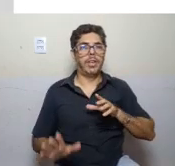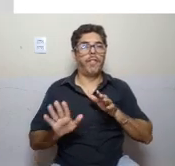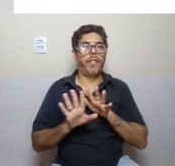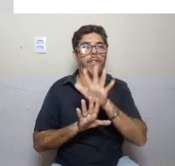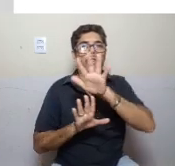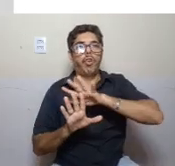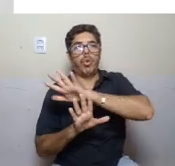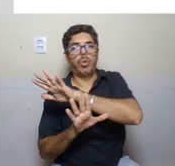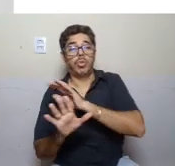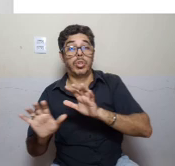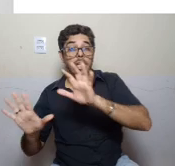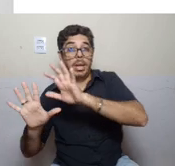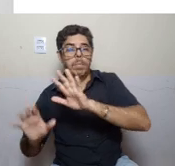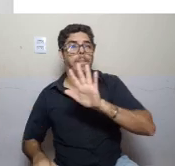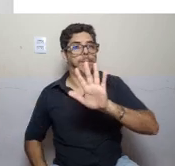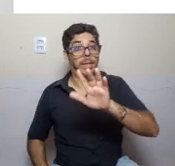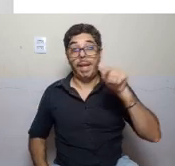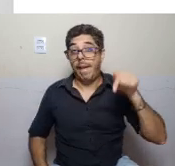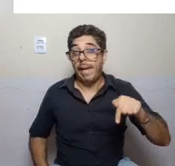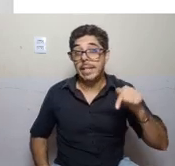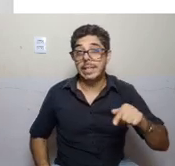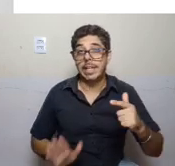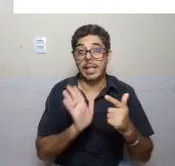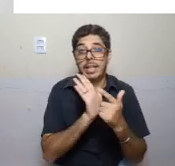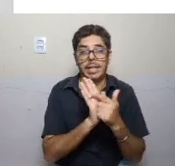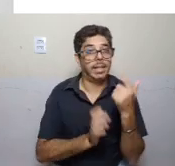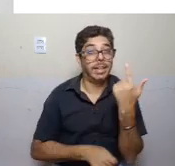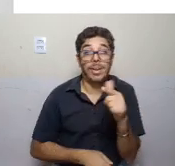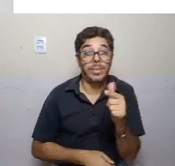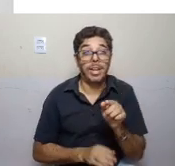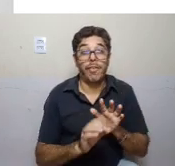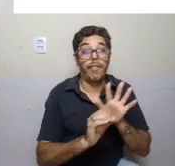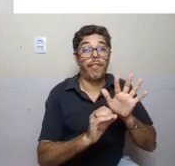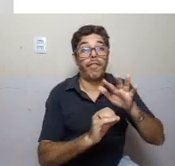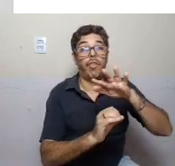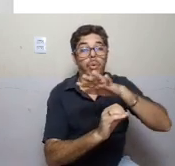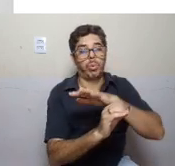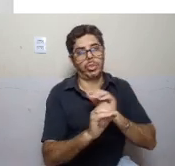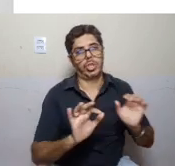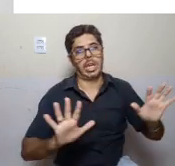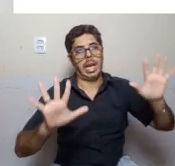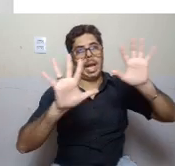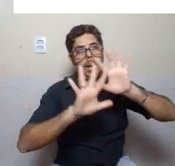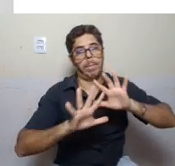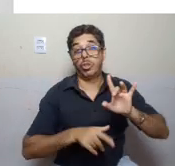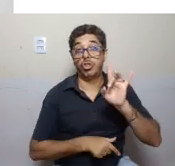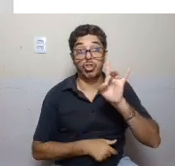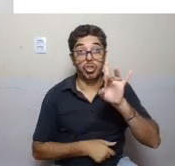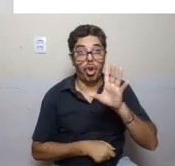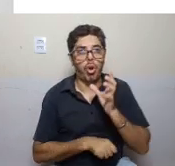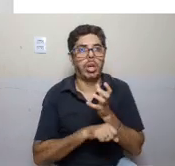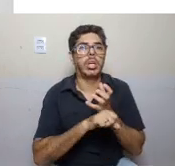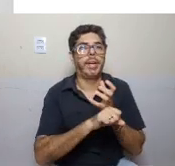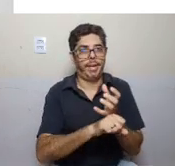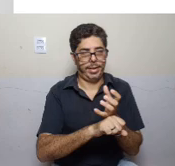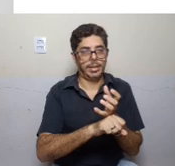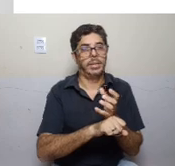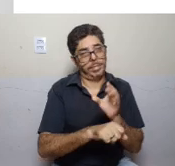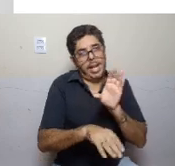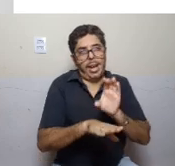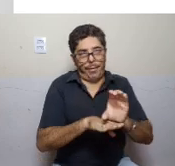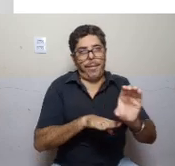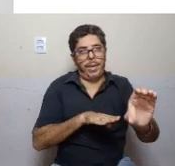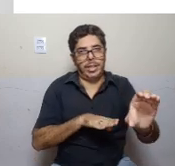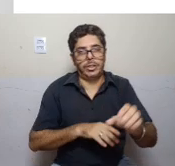lei de Ampère não envolve nenhum fluxo de campo. Ela envolve o fluxo de cargas, que é a própria corrente elétrica, mas não envolve nenhum fluxo